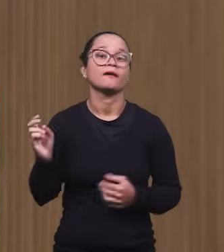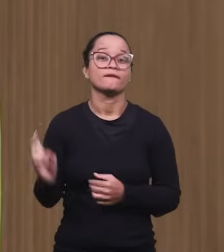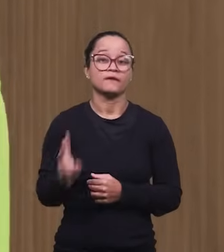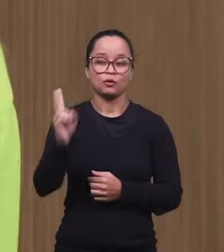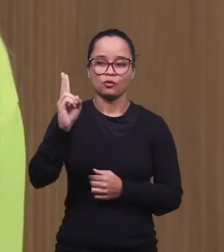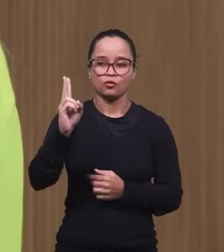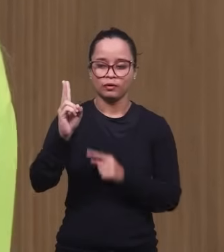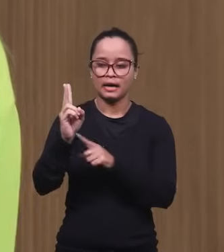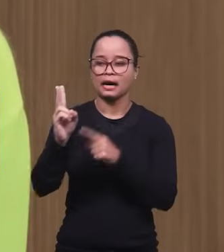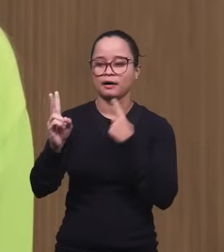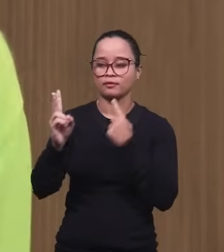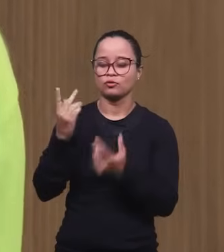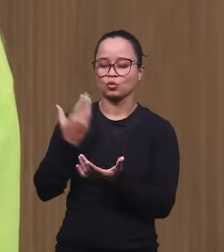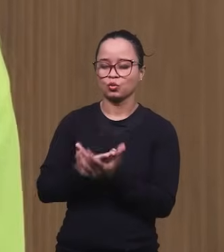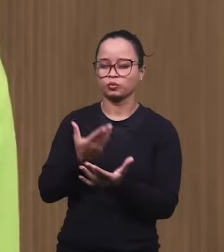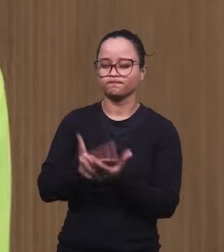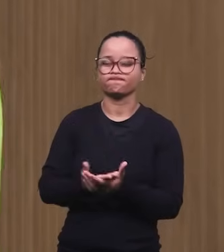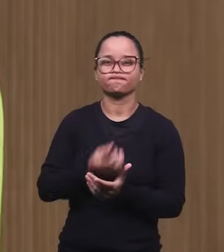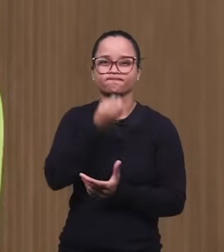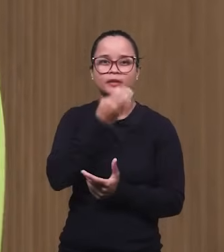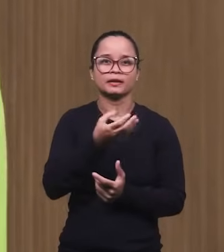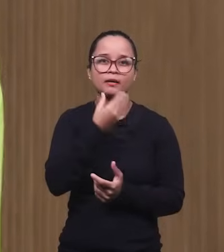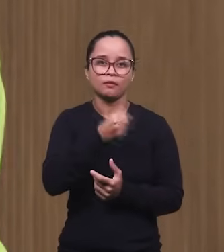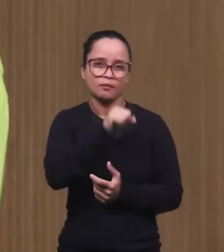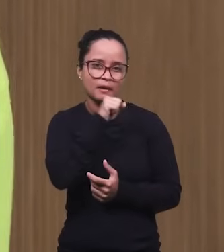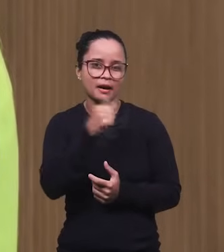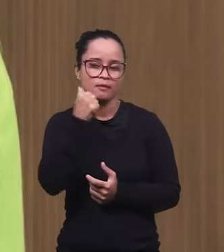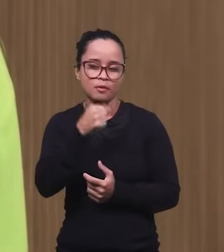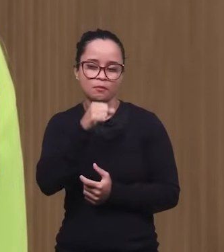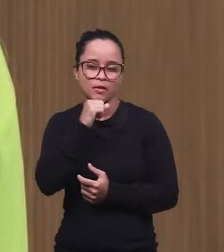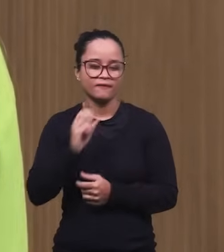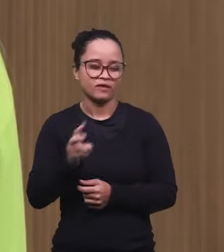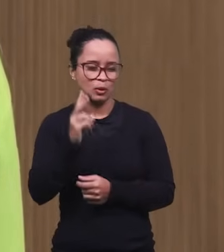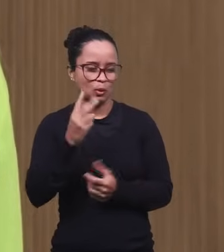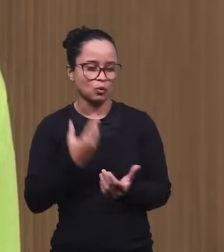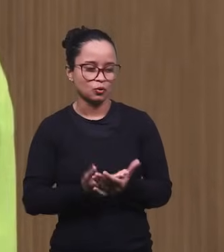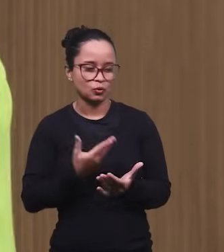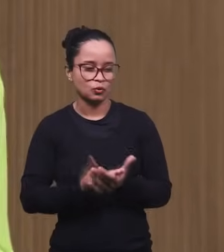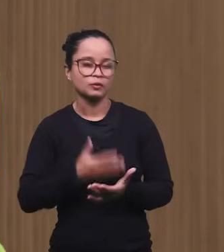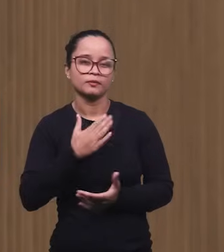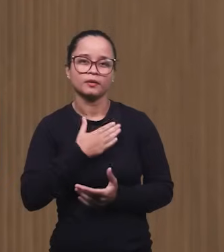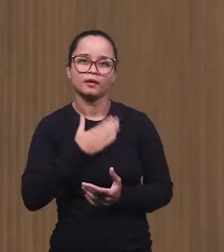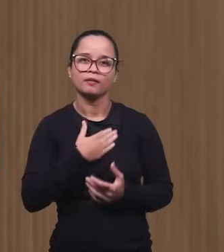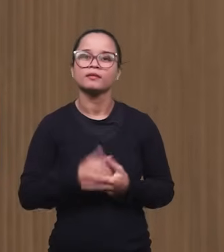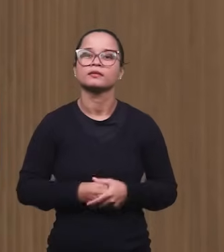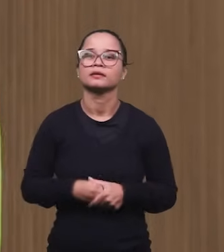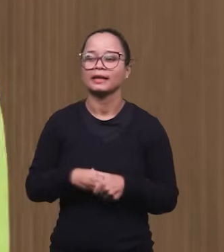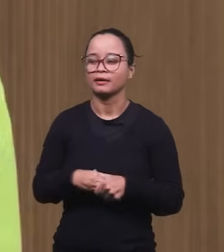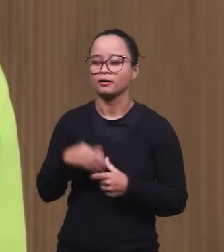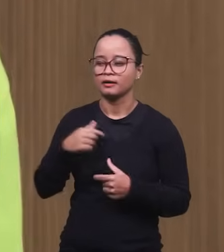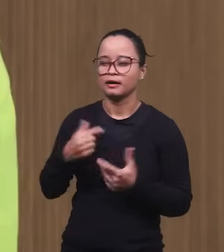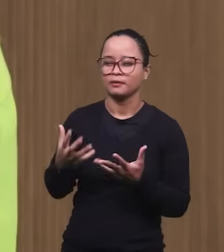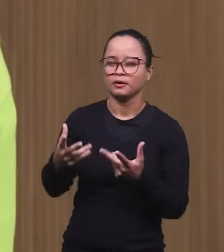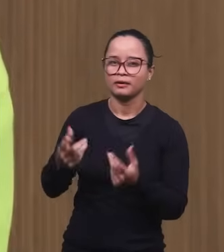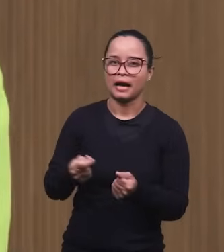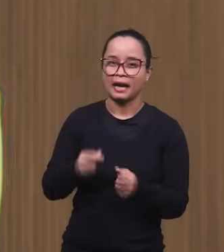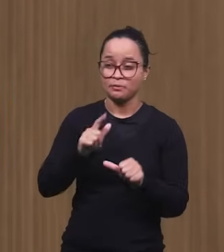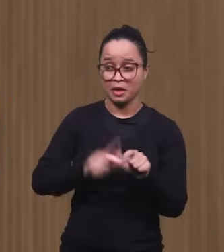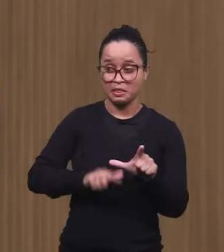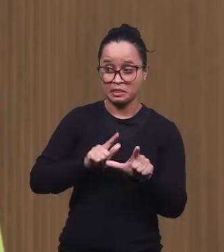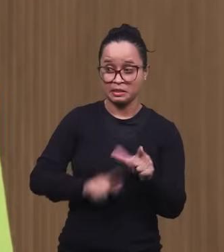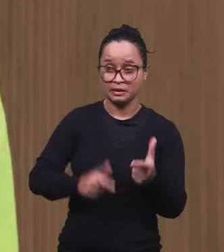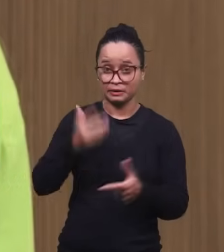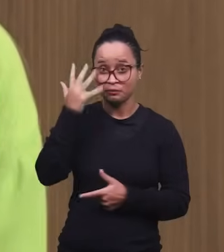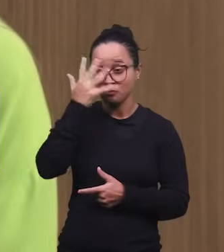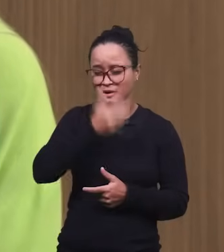estudo. Porque quando o filho percebe, o meu pai e a minha mãe valorizam o meu estudo, né? Eles elogiaram a minha letra que